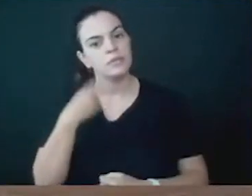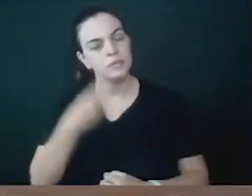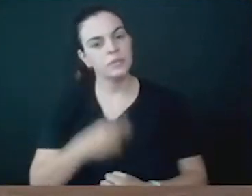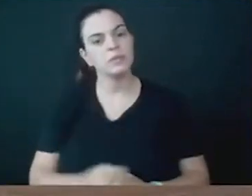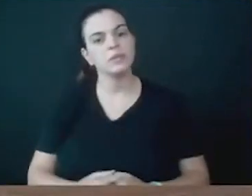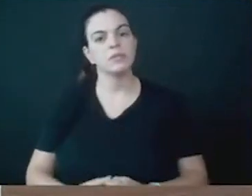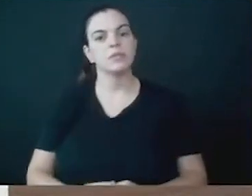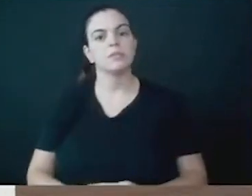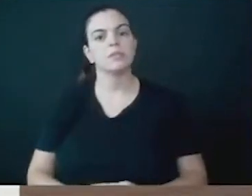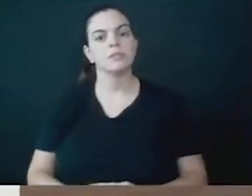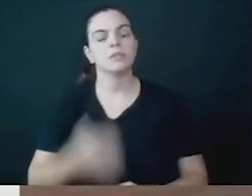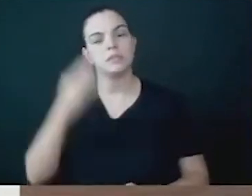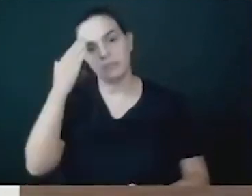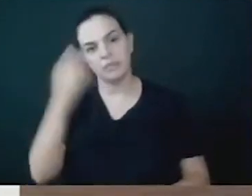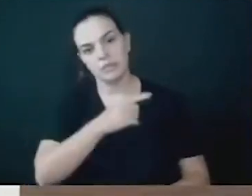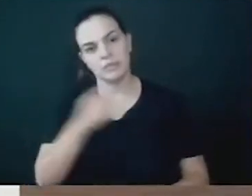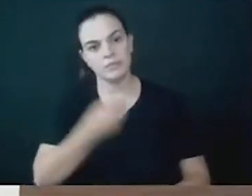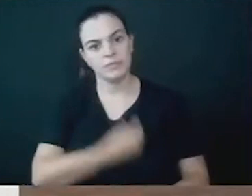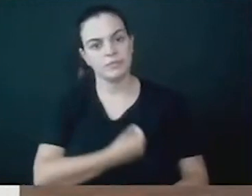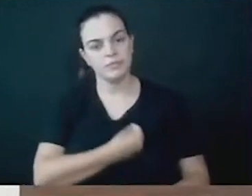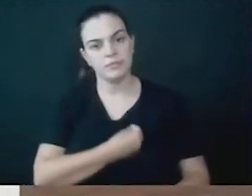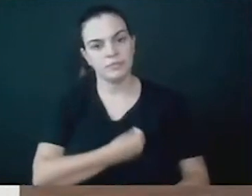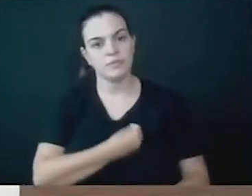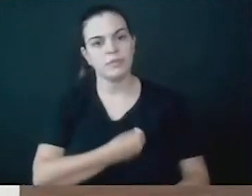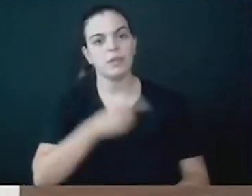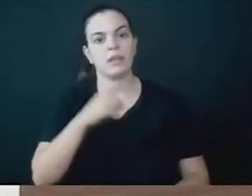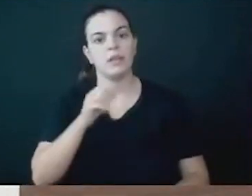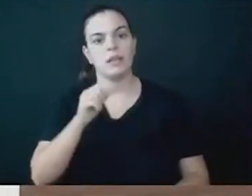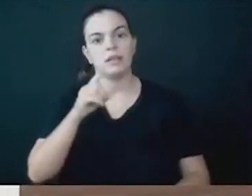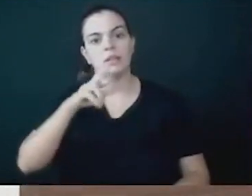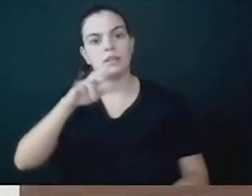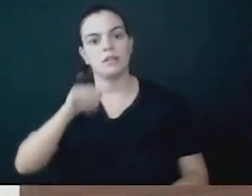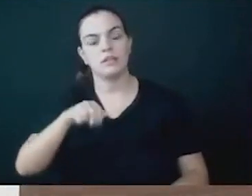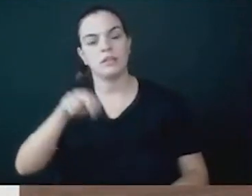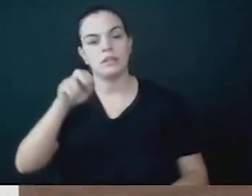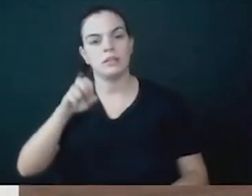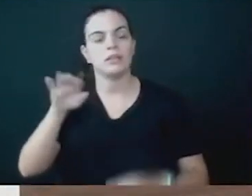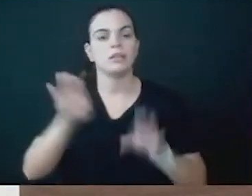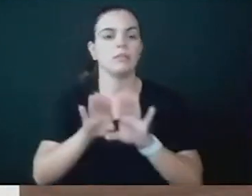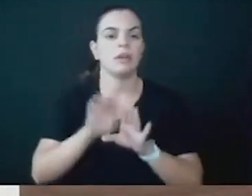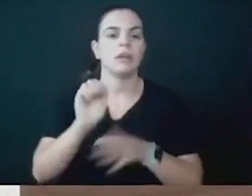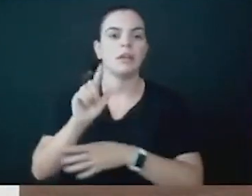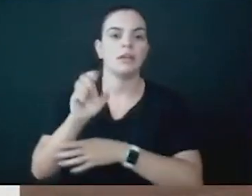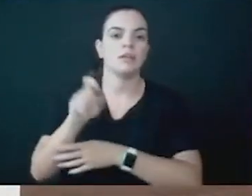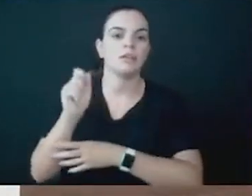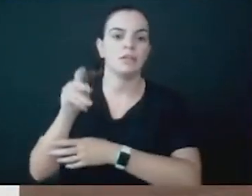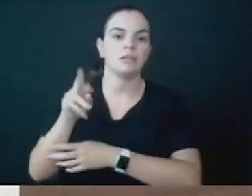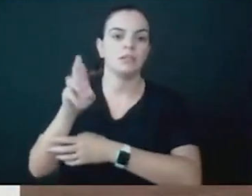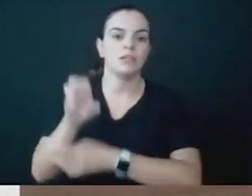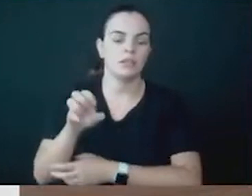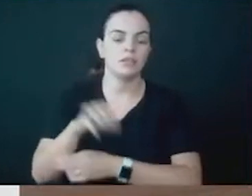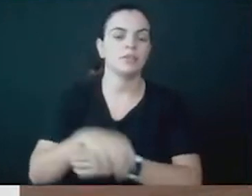pela presença da Adriane e do Alexandre nessa fala do IMAP. Na verdade, uma colocação, não sei se vocês